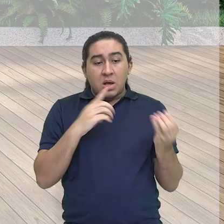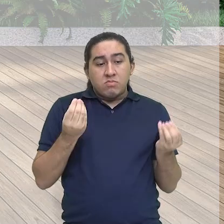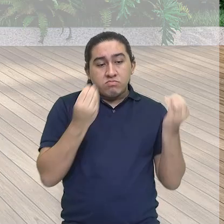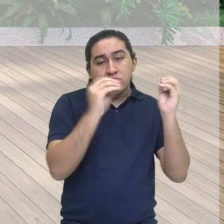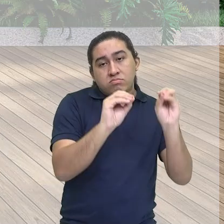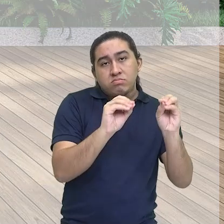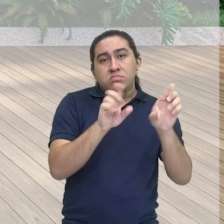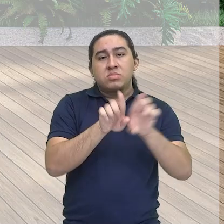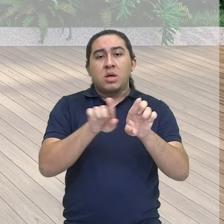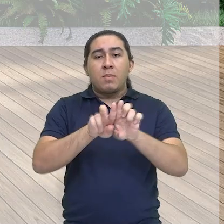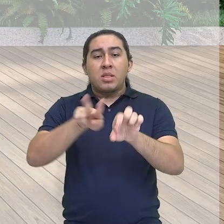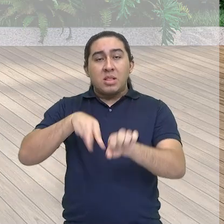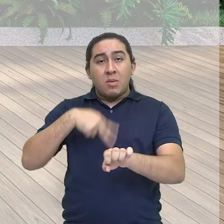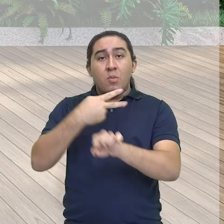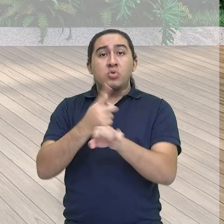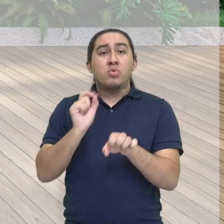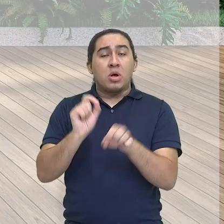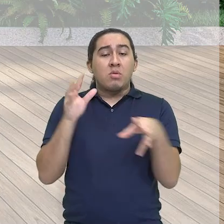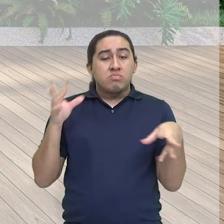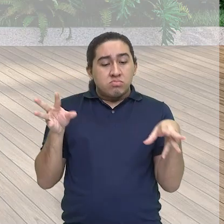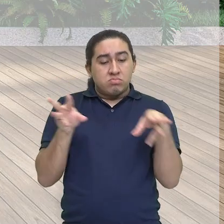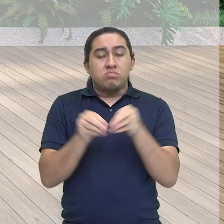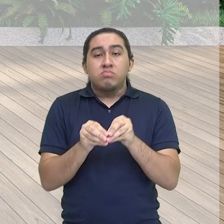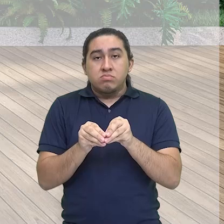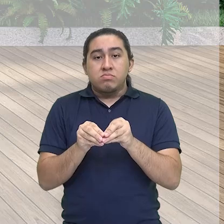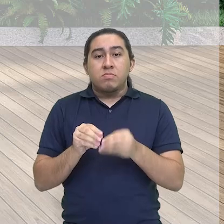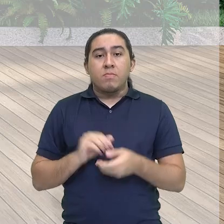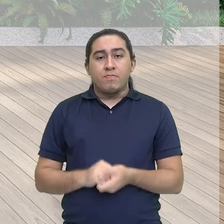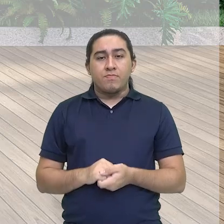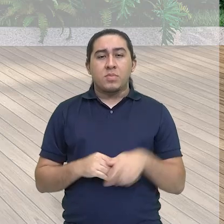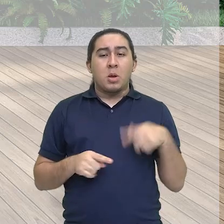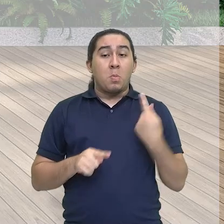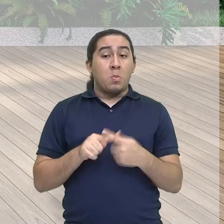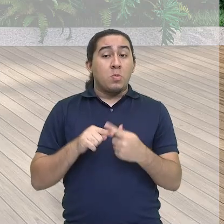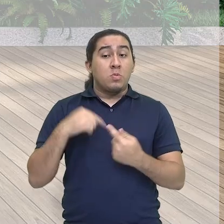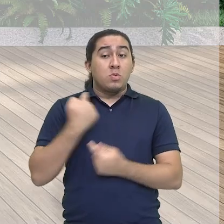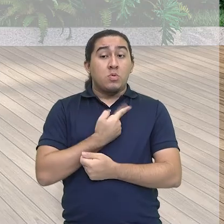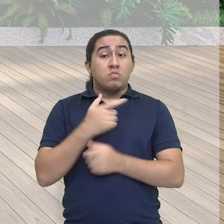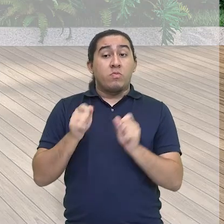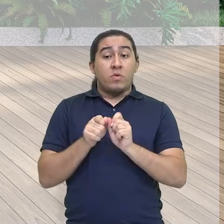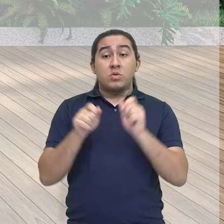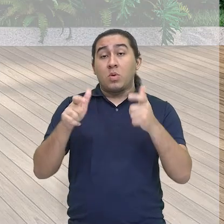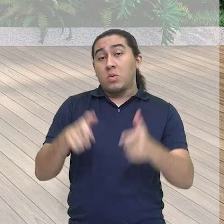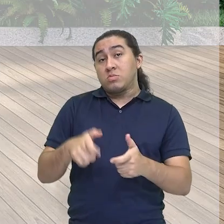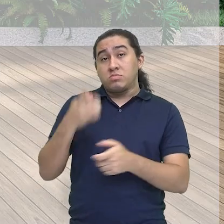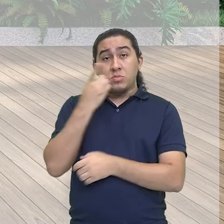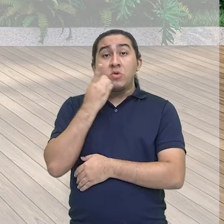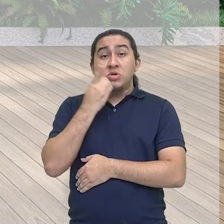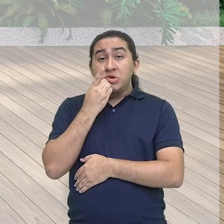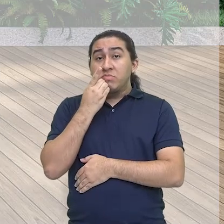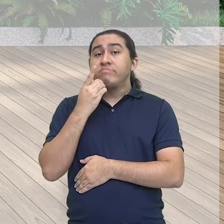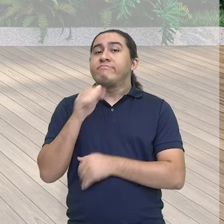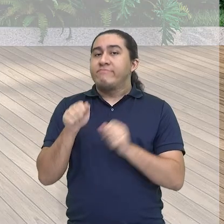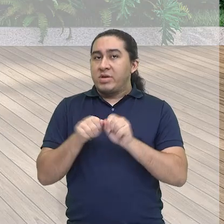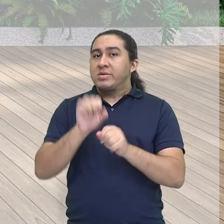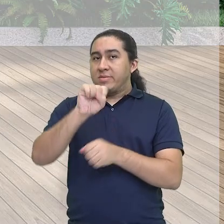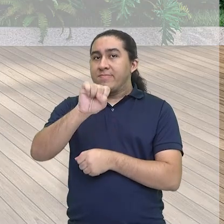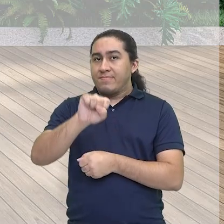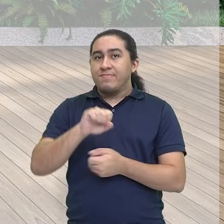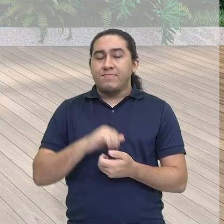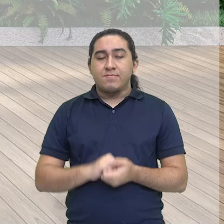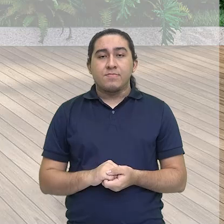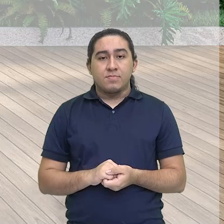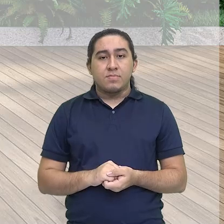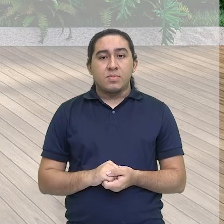e chegar a uma conclusão. Porque a gente faz isso todos os dias? Faz sim.